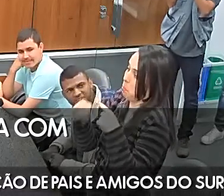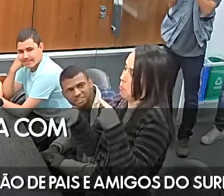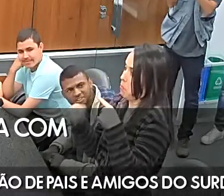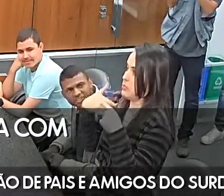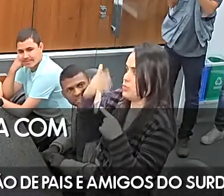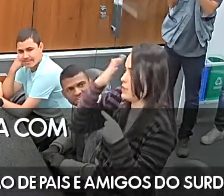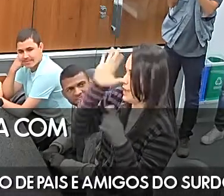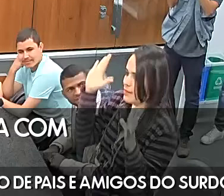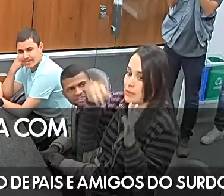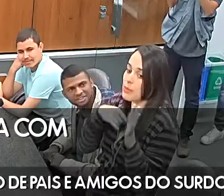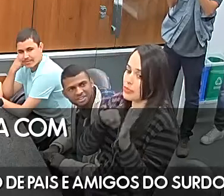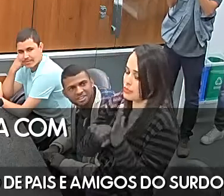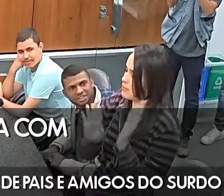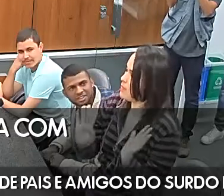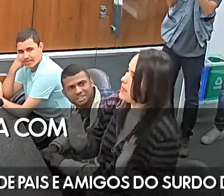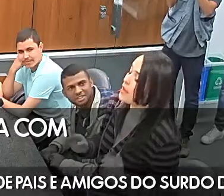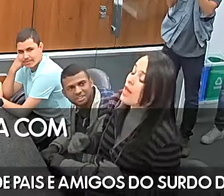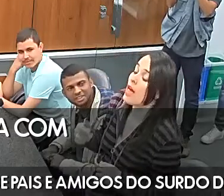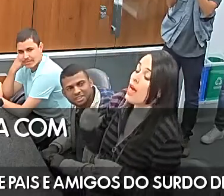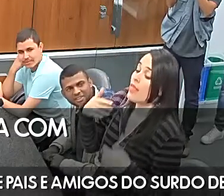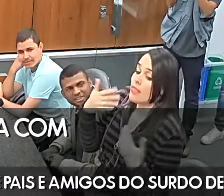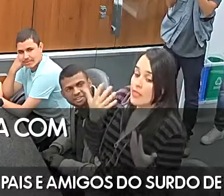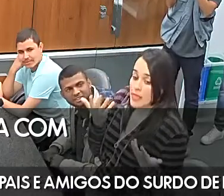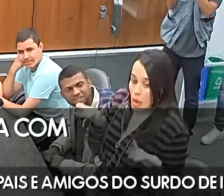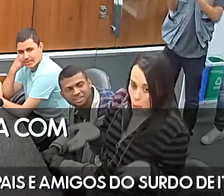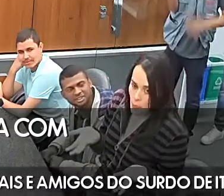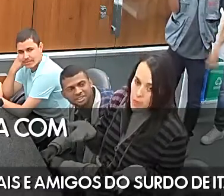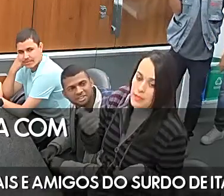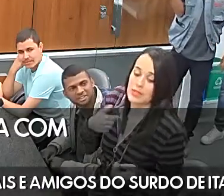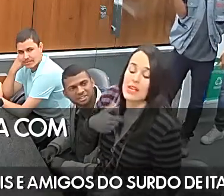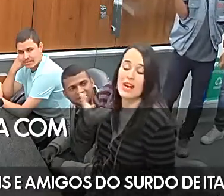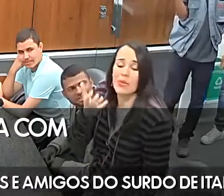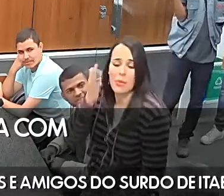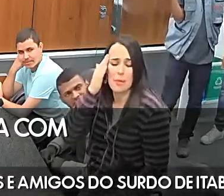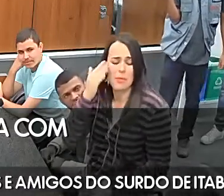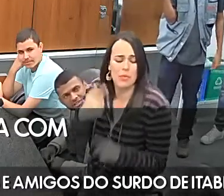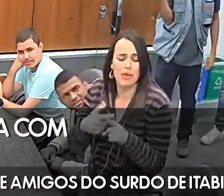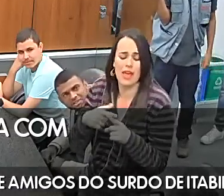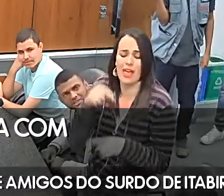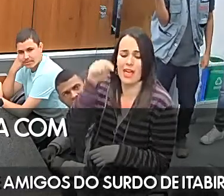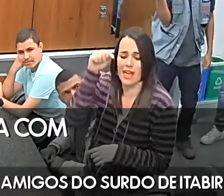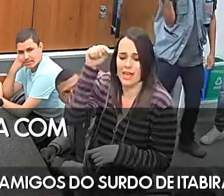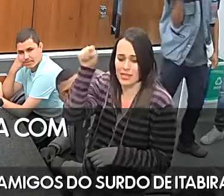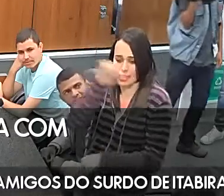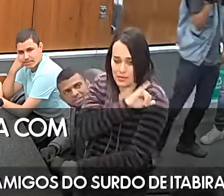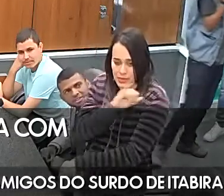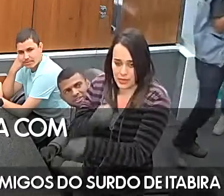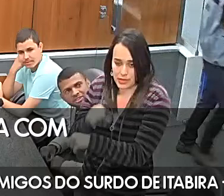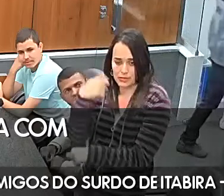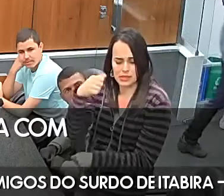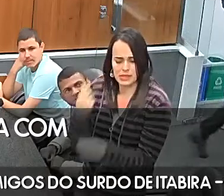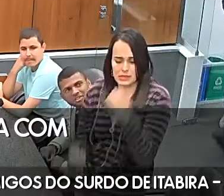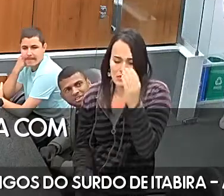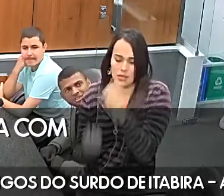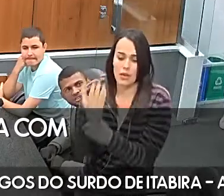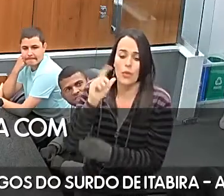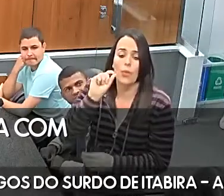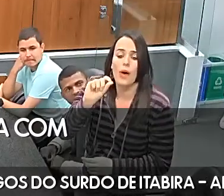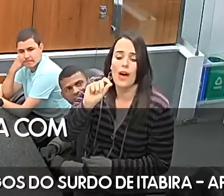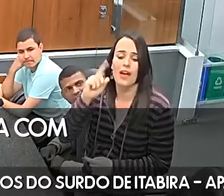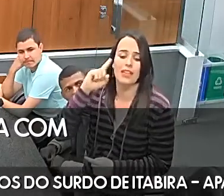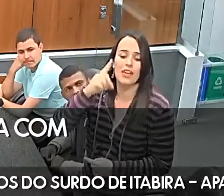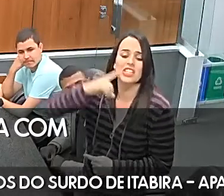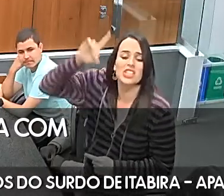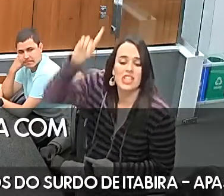Eu quero saber... Não é questão de concordar ou discordar, só quero saber... Por que que lá em